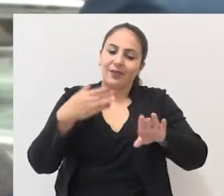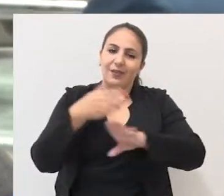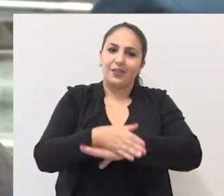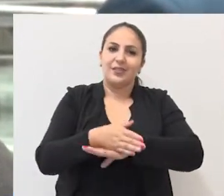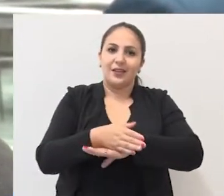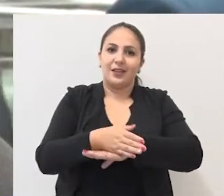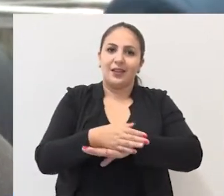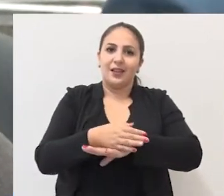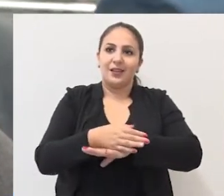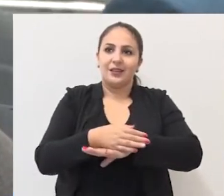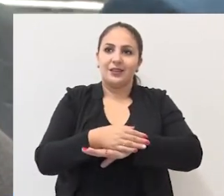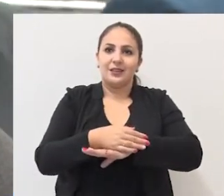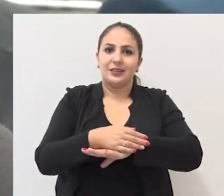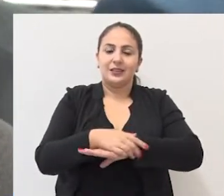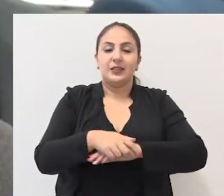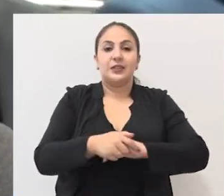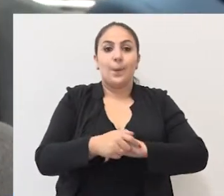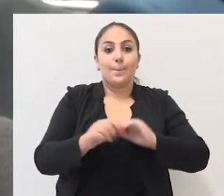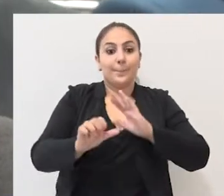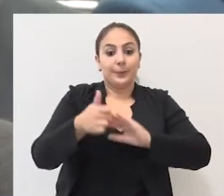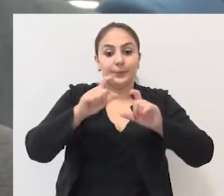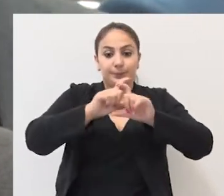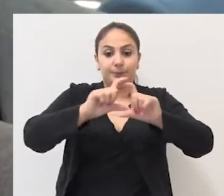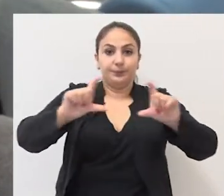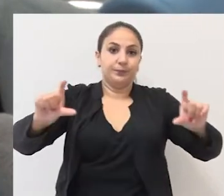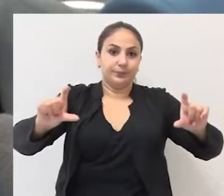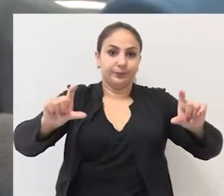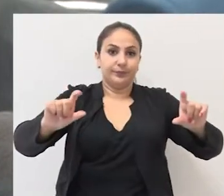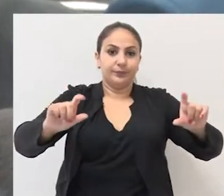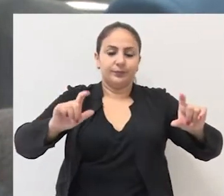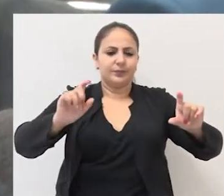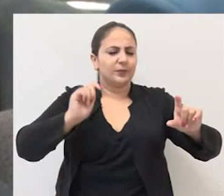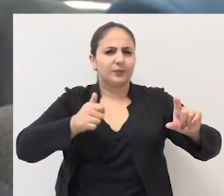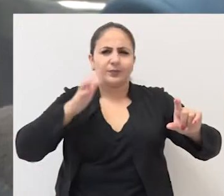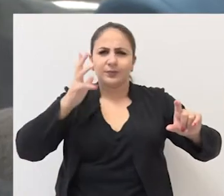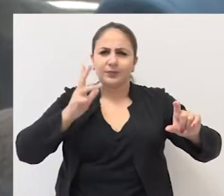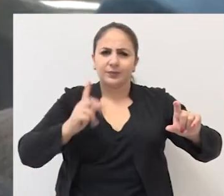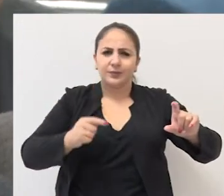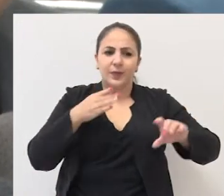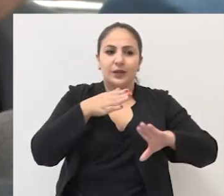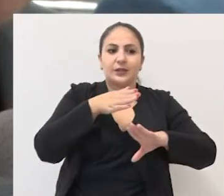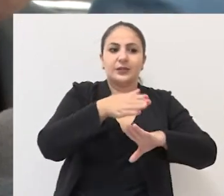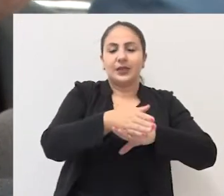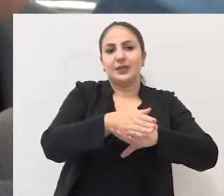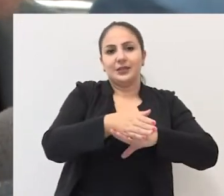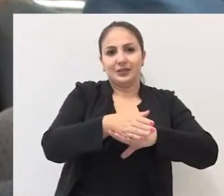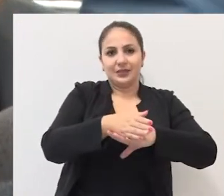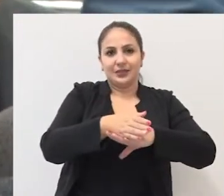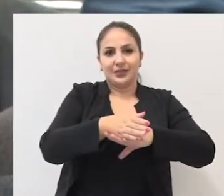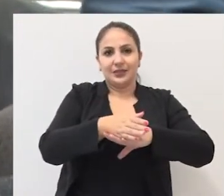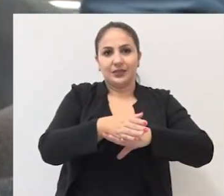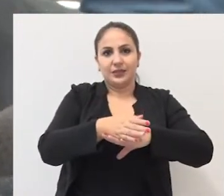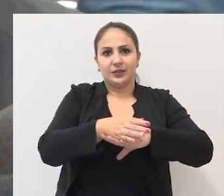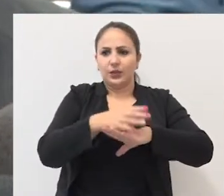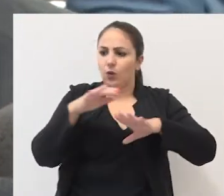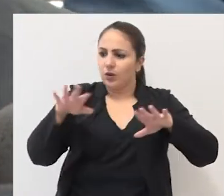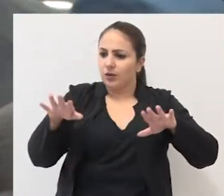do L0, que seria o nosso primeiro pavimento, onde a maioria vai acessar o empreendimento através de